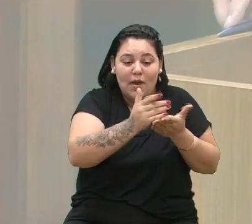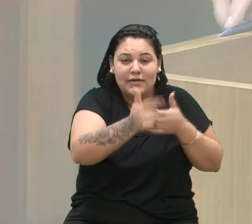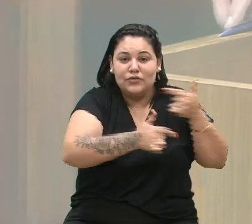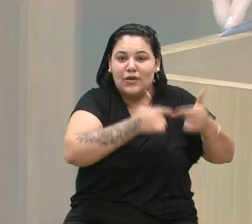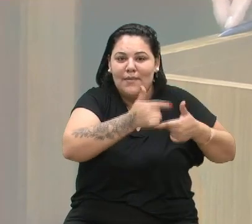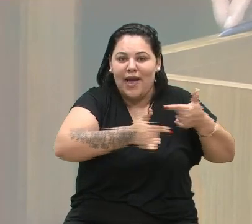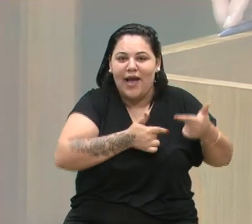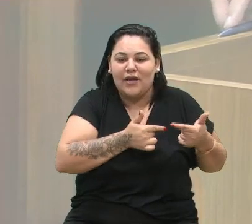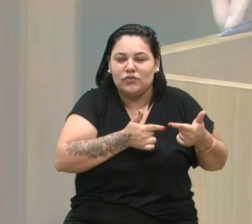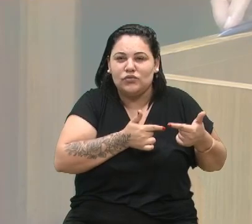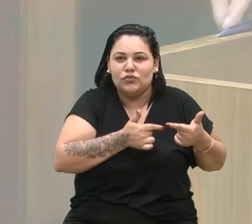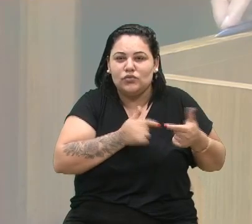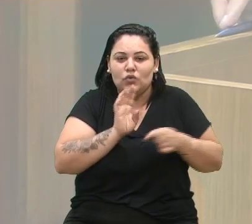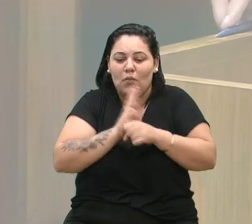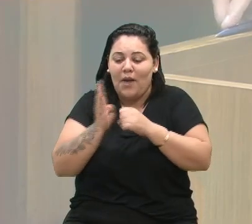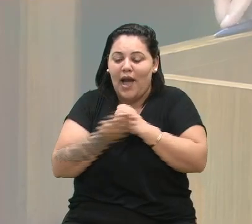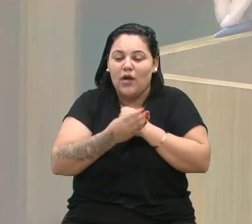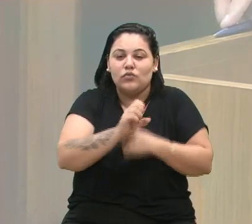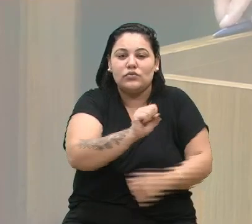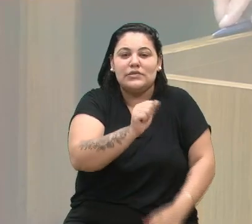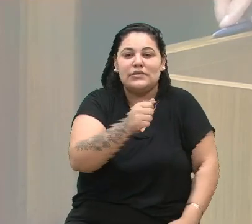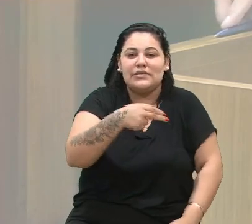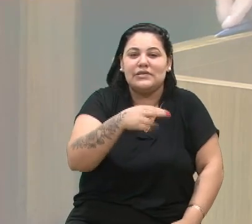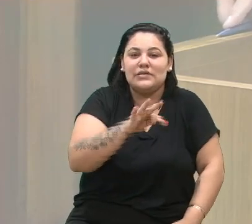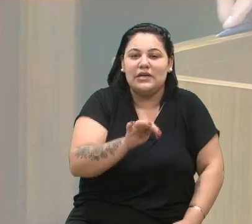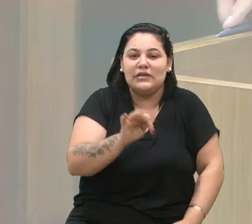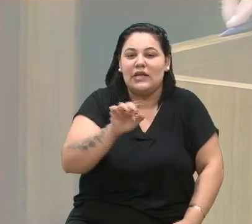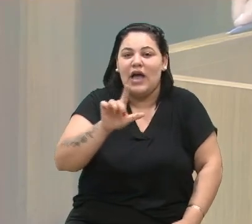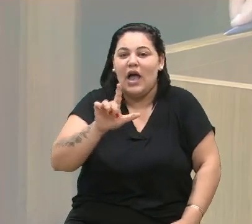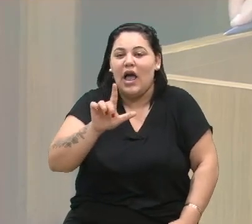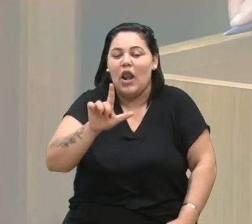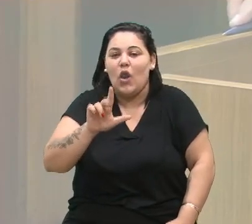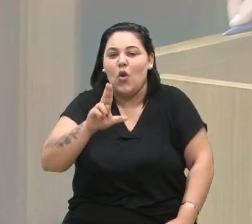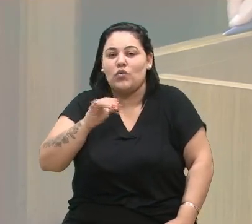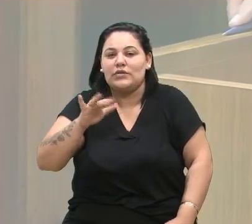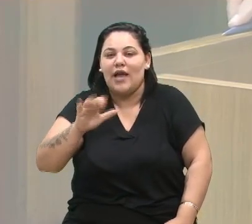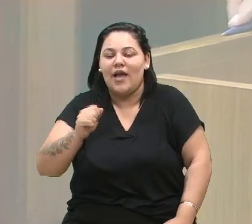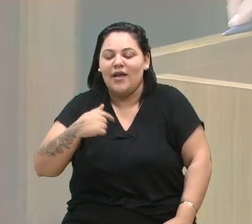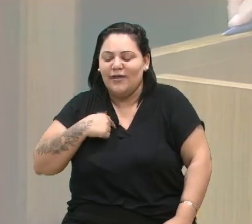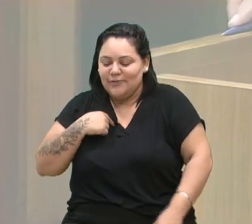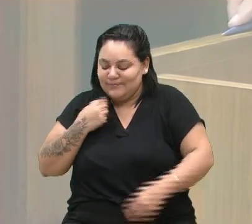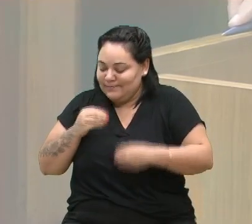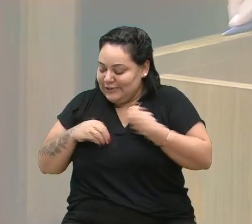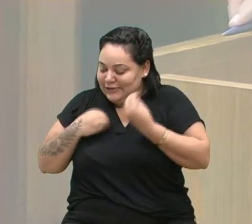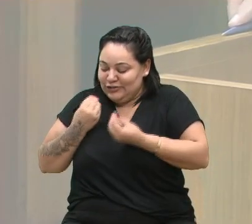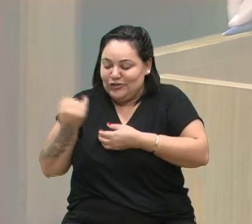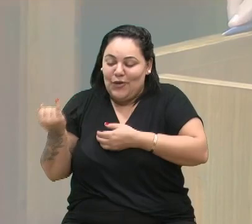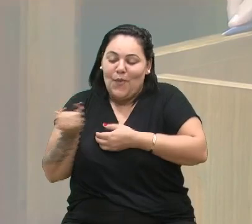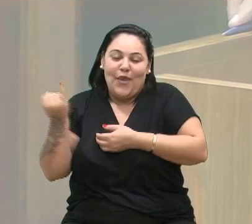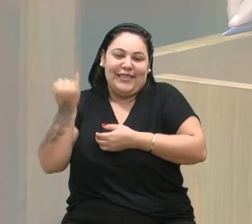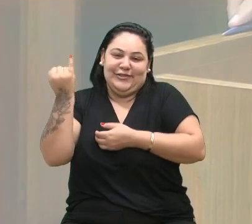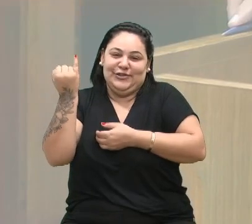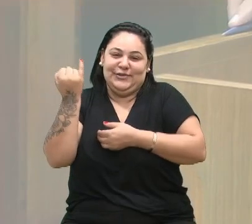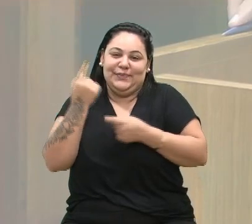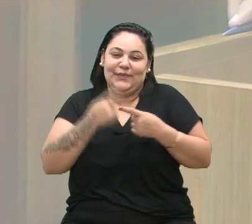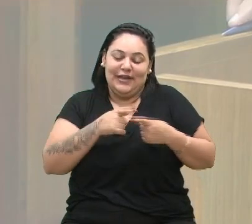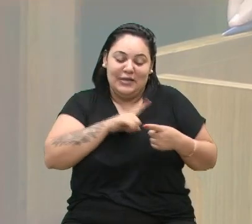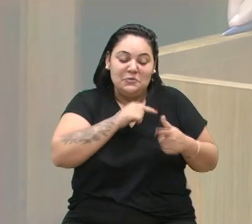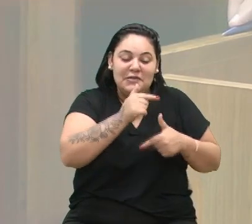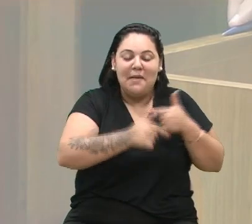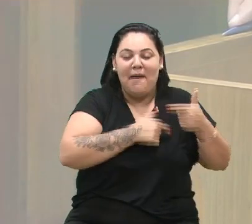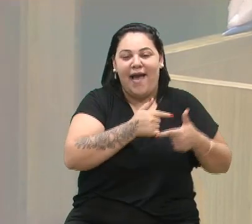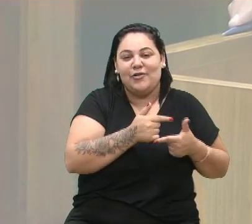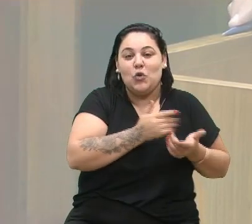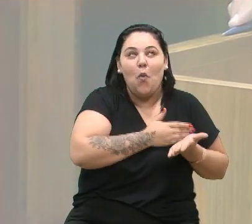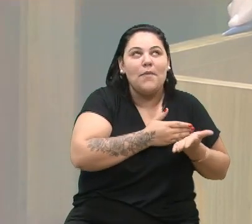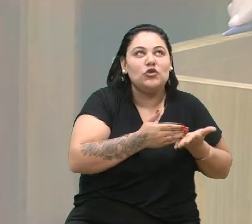bairro Santa Lúcia. Me senti privilegiado pelo um trabalho que a gente tem feito